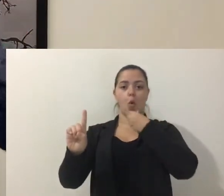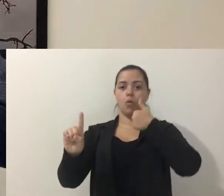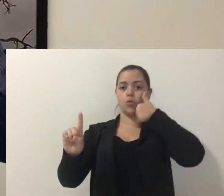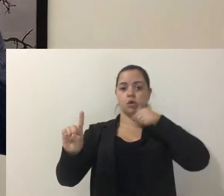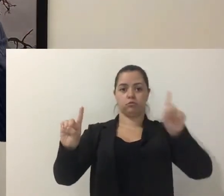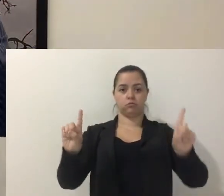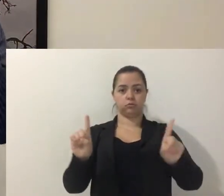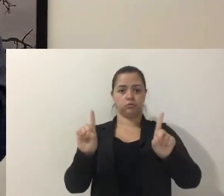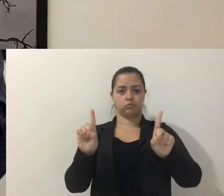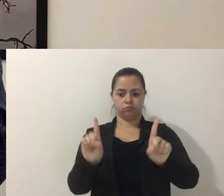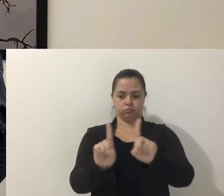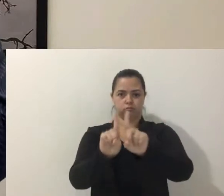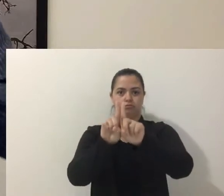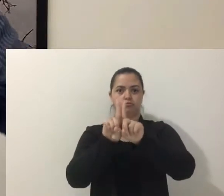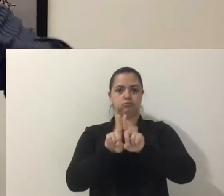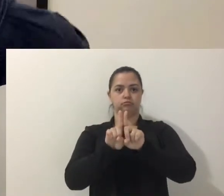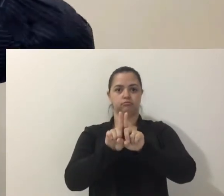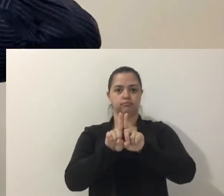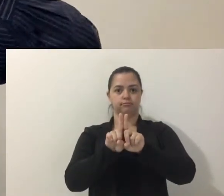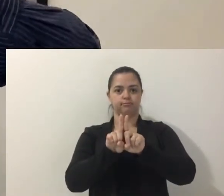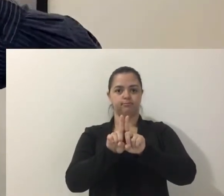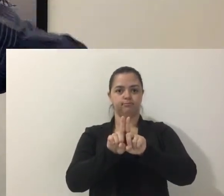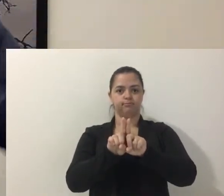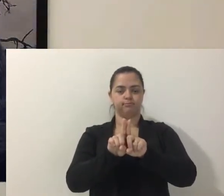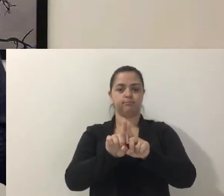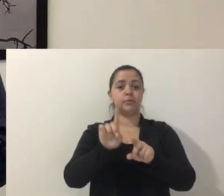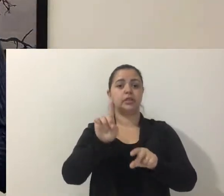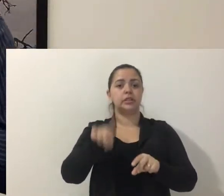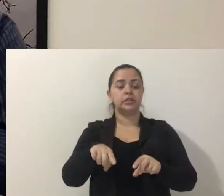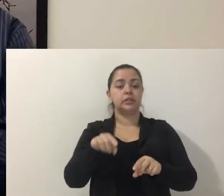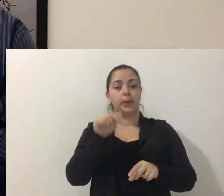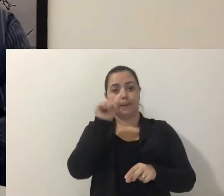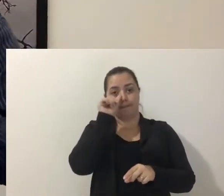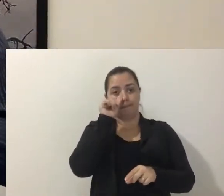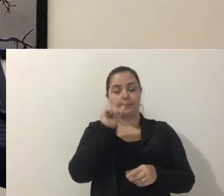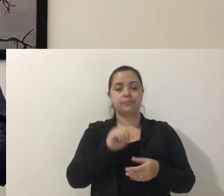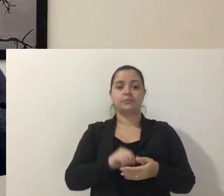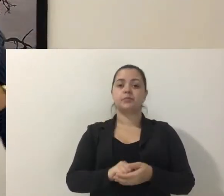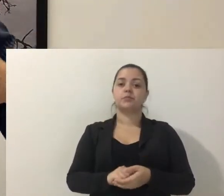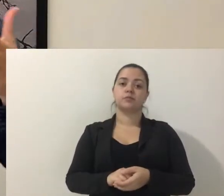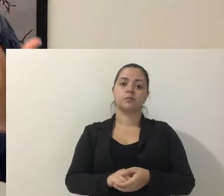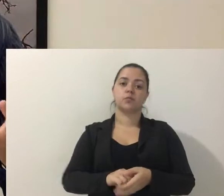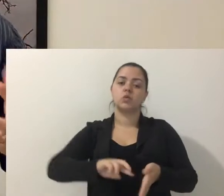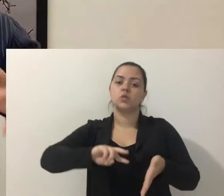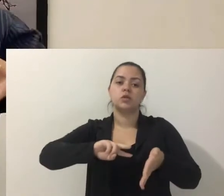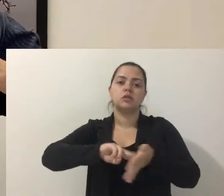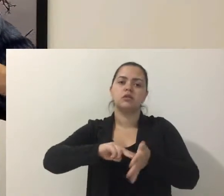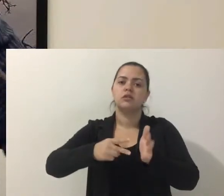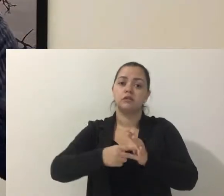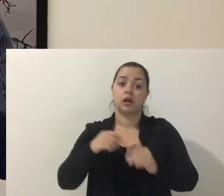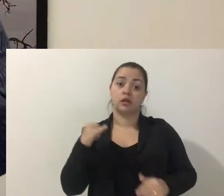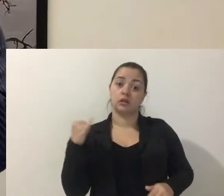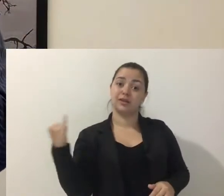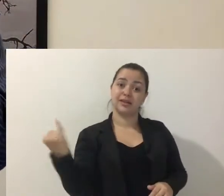aqui nós temos o princípio, esse princípio é extremamente importante nós pensarmos. Existe